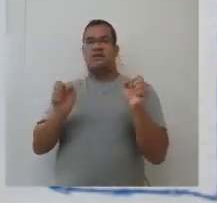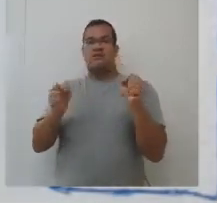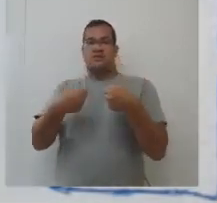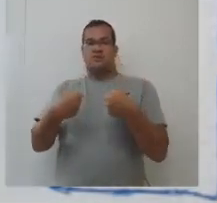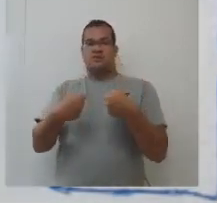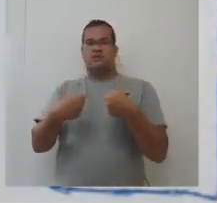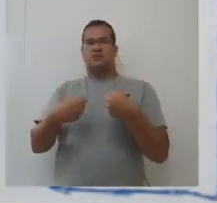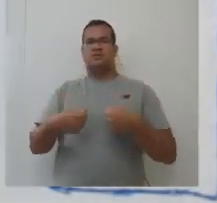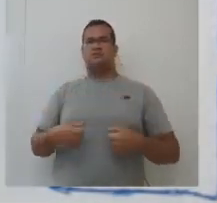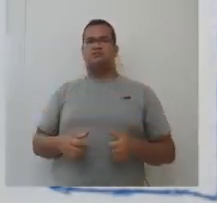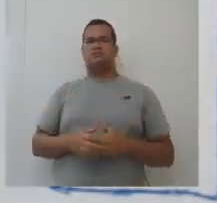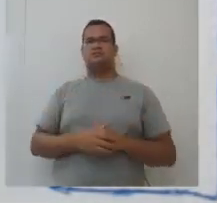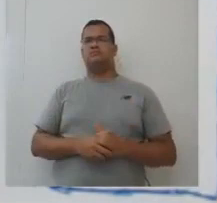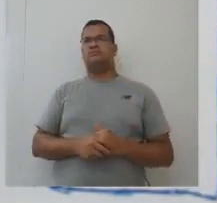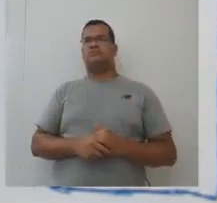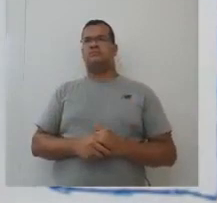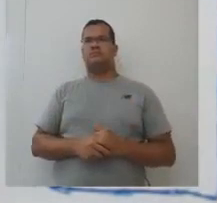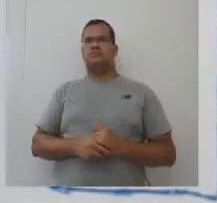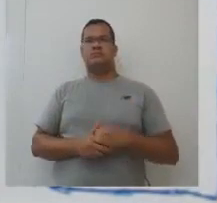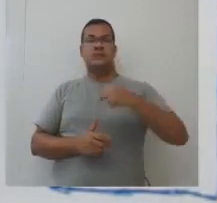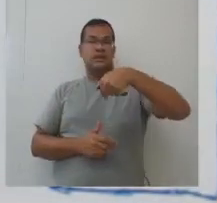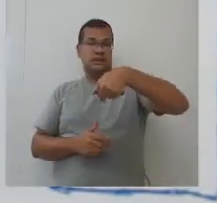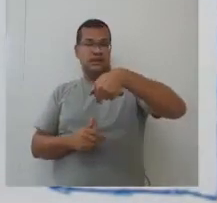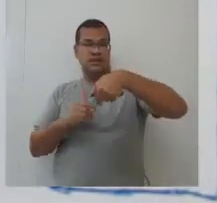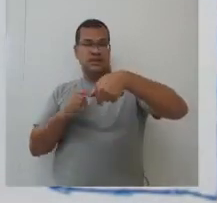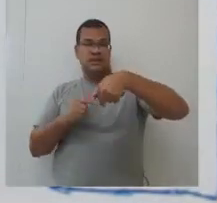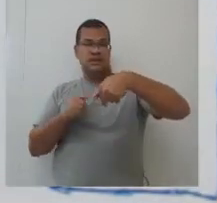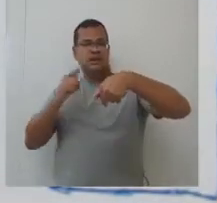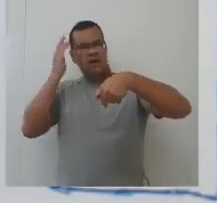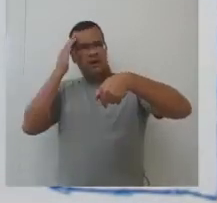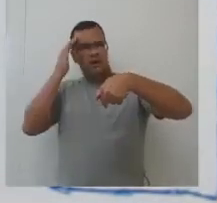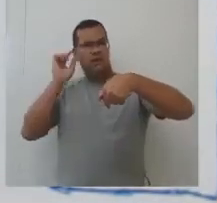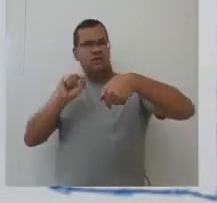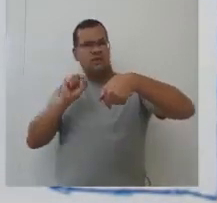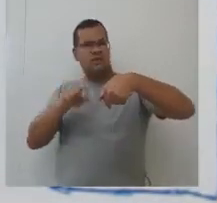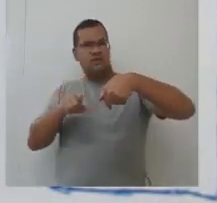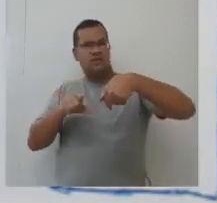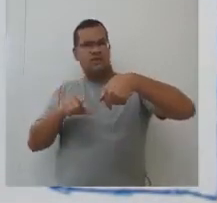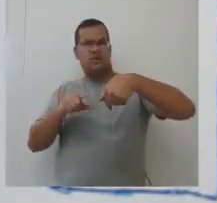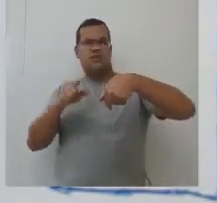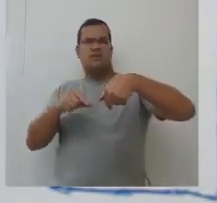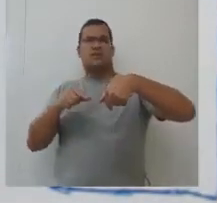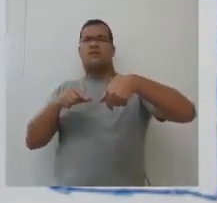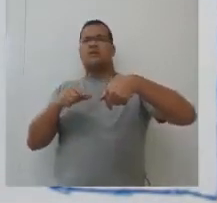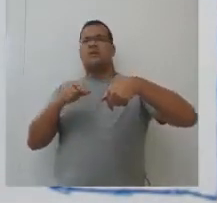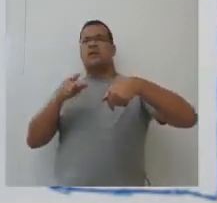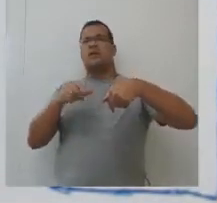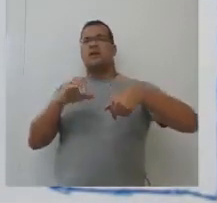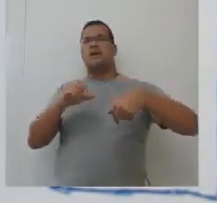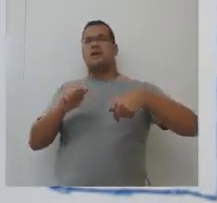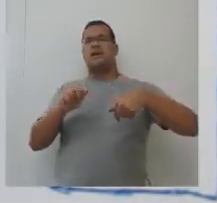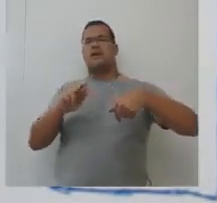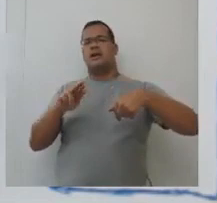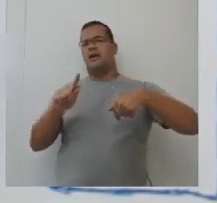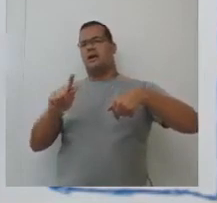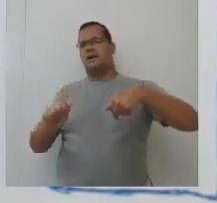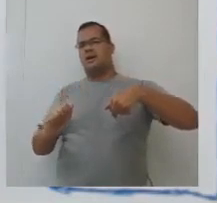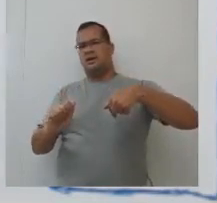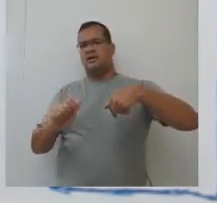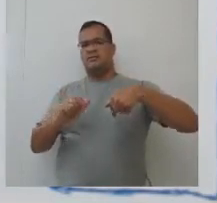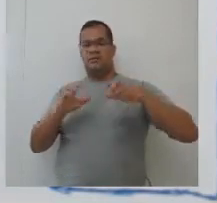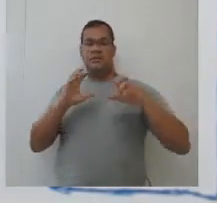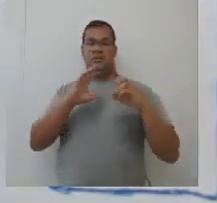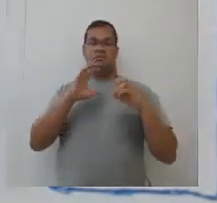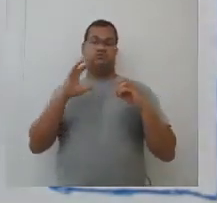força. Onde tiver Q, tu entende que é a carga. Então, o campo